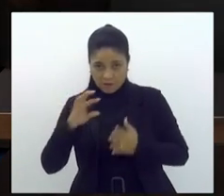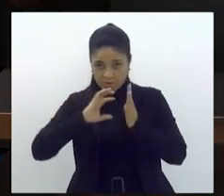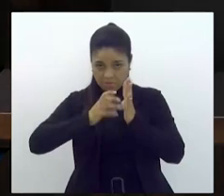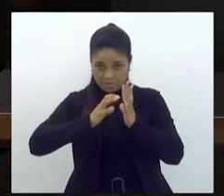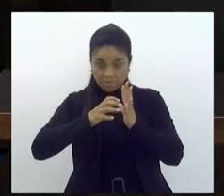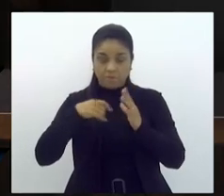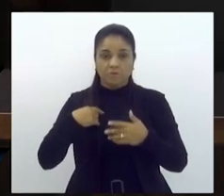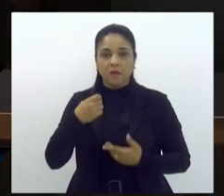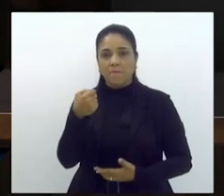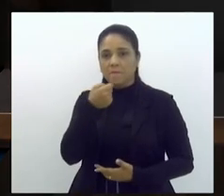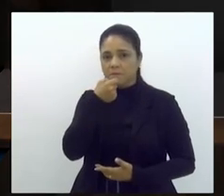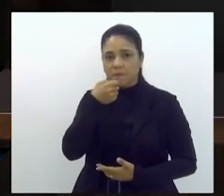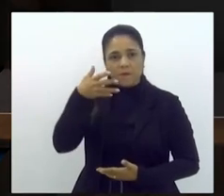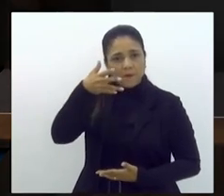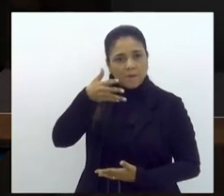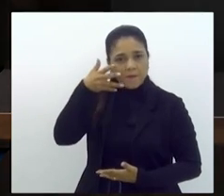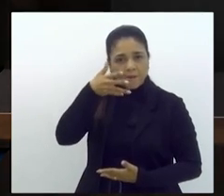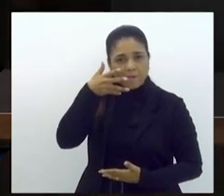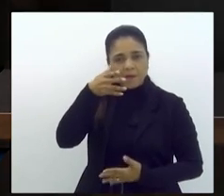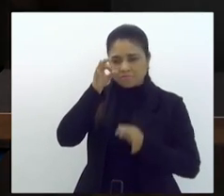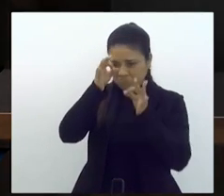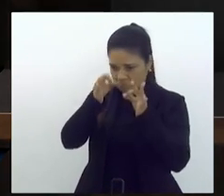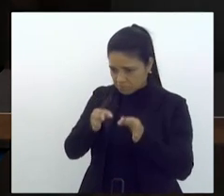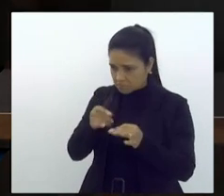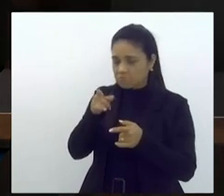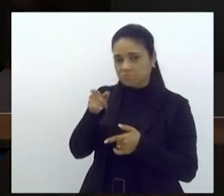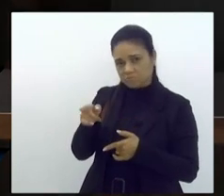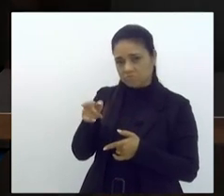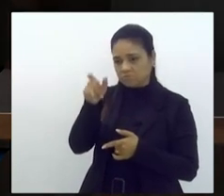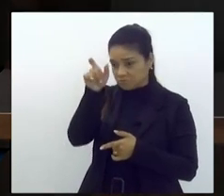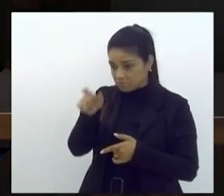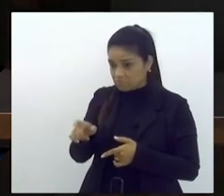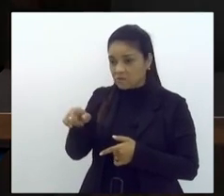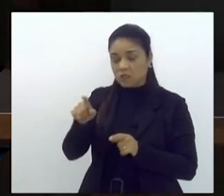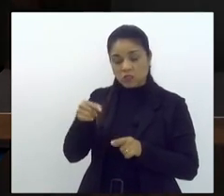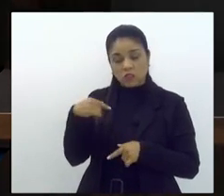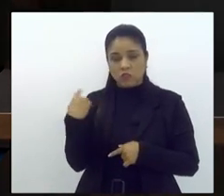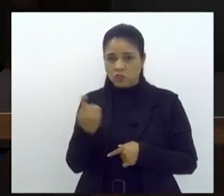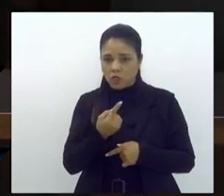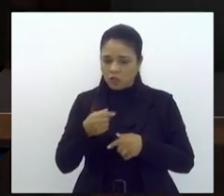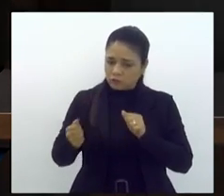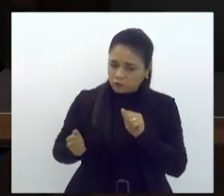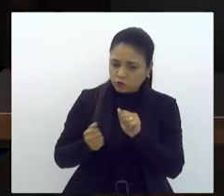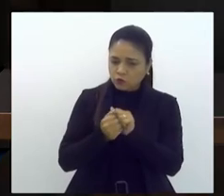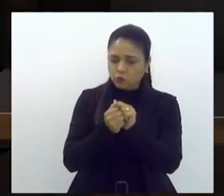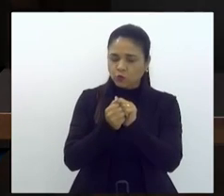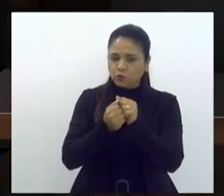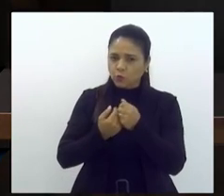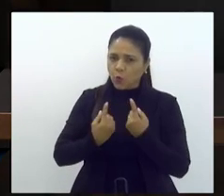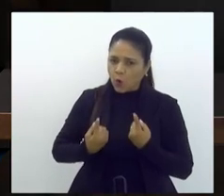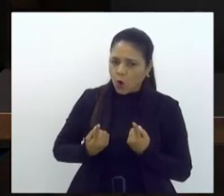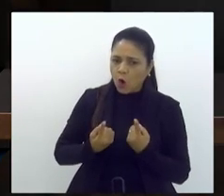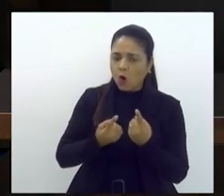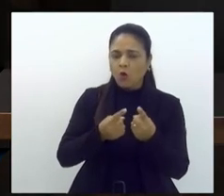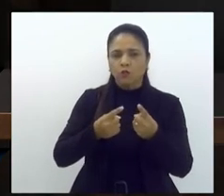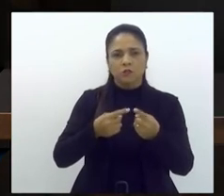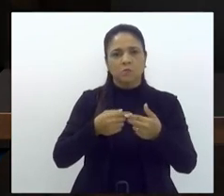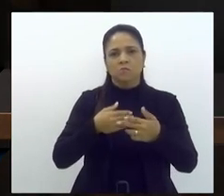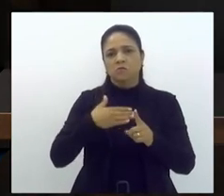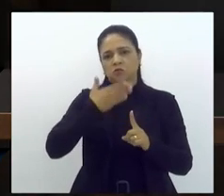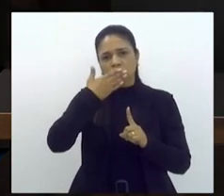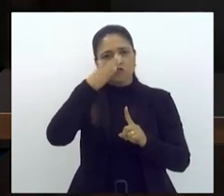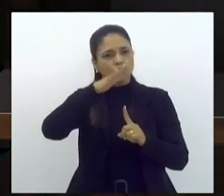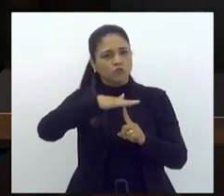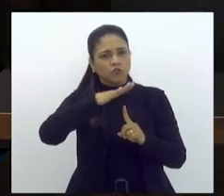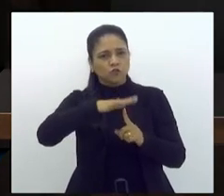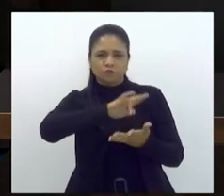a certeza de vossa excelência de que a gente tá aqui para combater qualquer tipo de Episódio como esse que